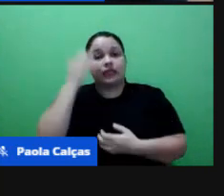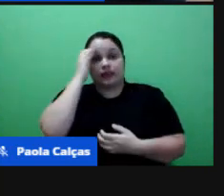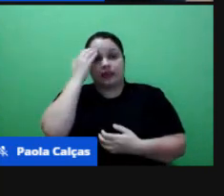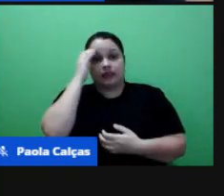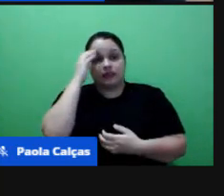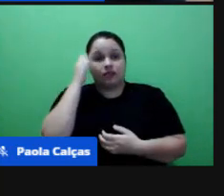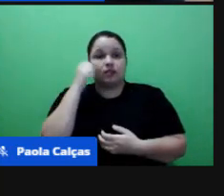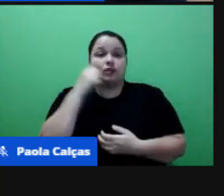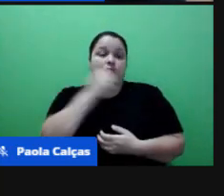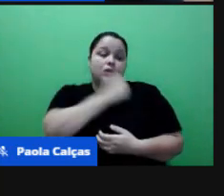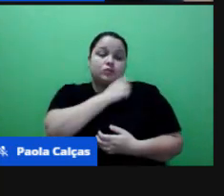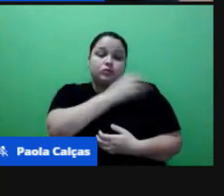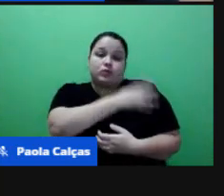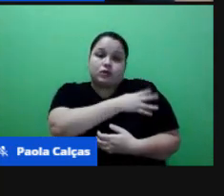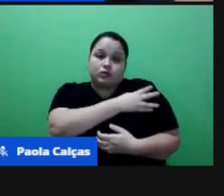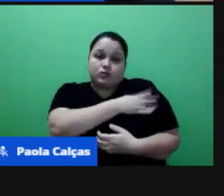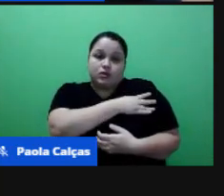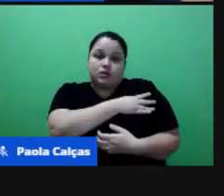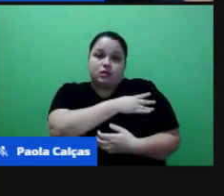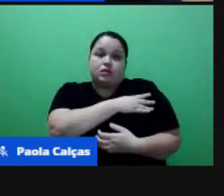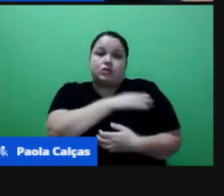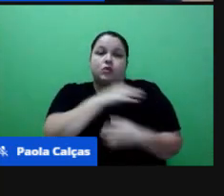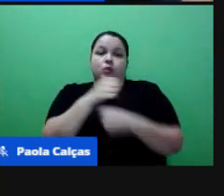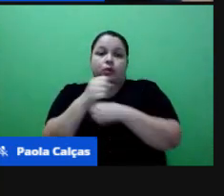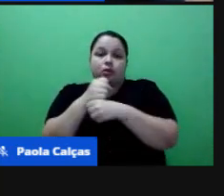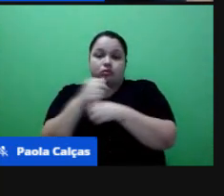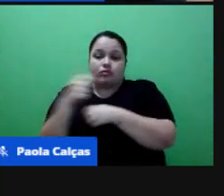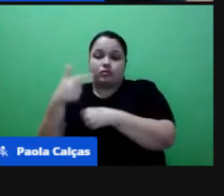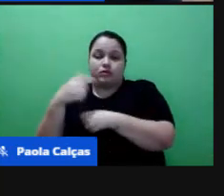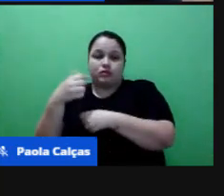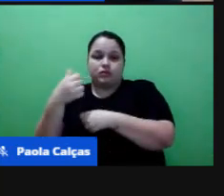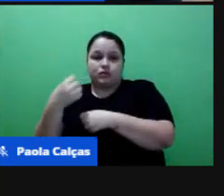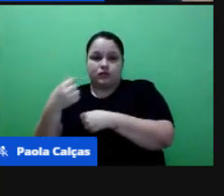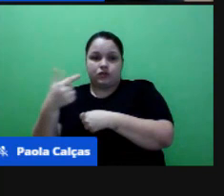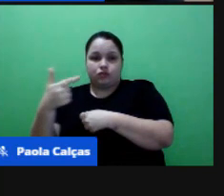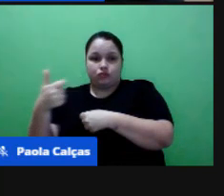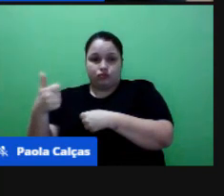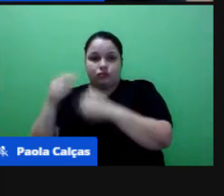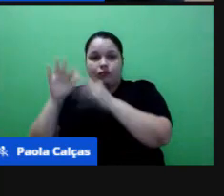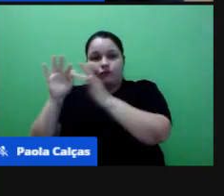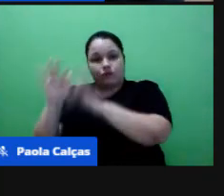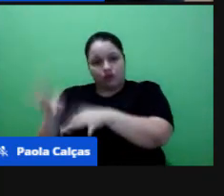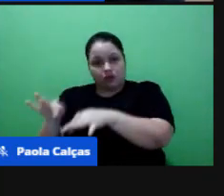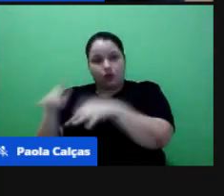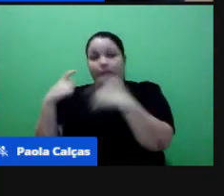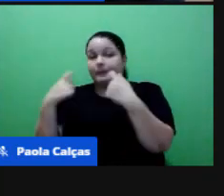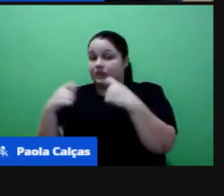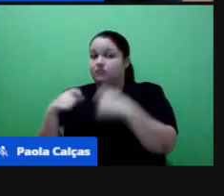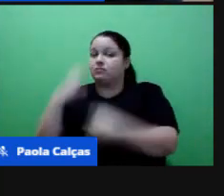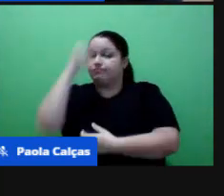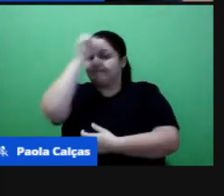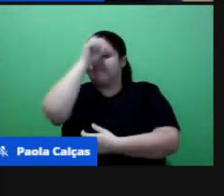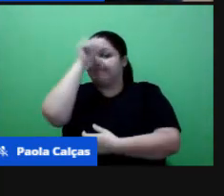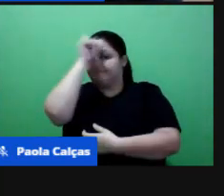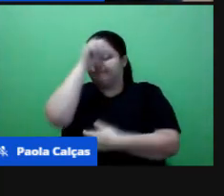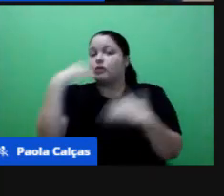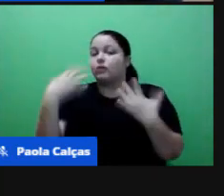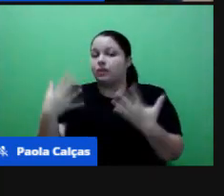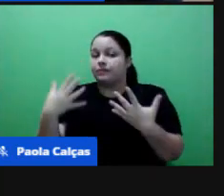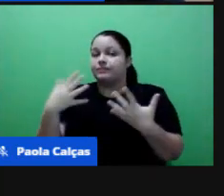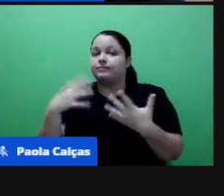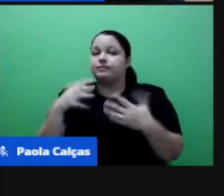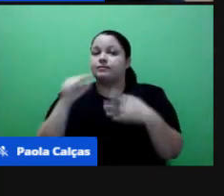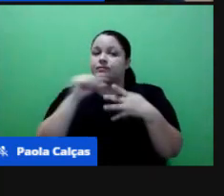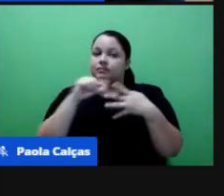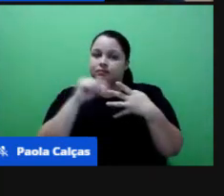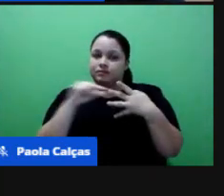do quarto ano, ao final desse ano, deve estar com esse conhecimento.